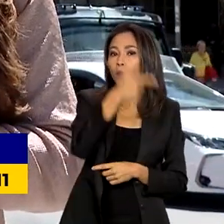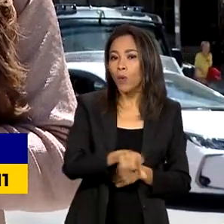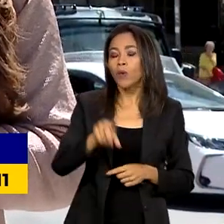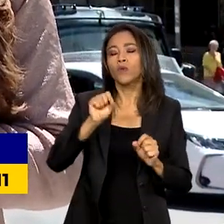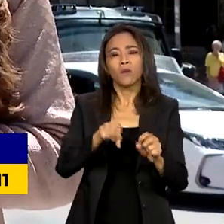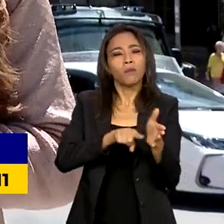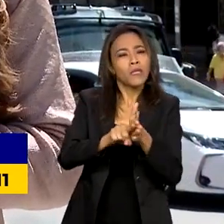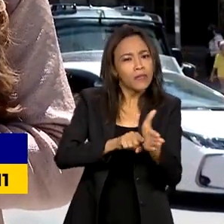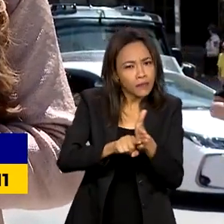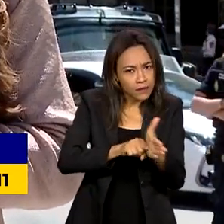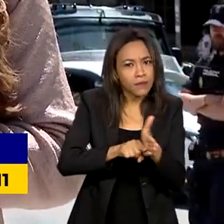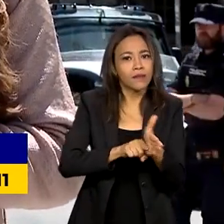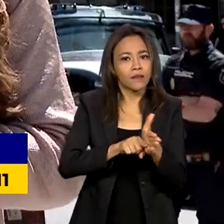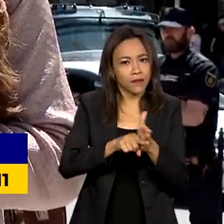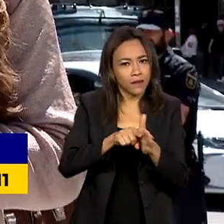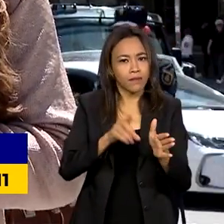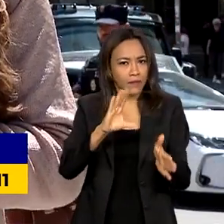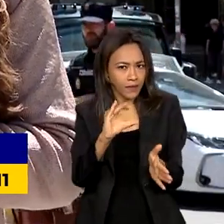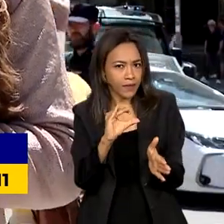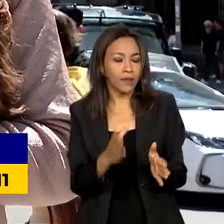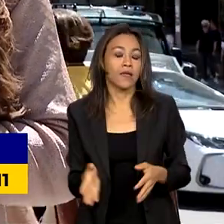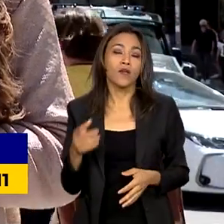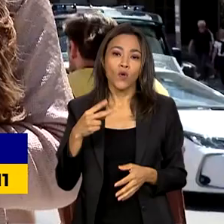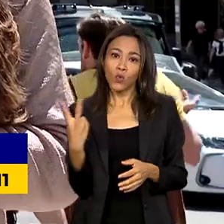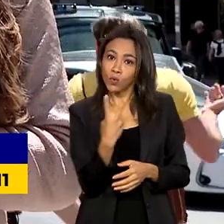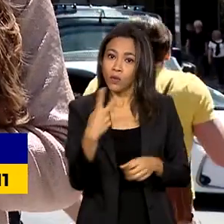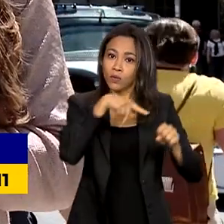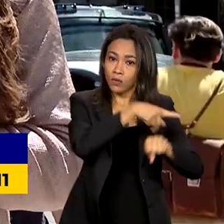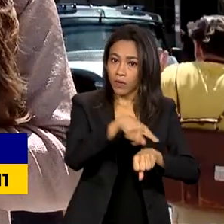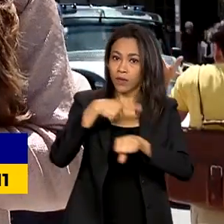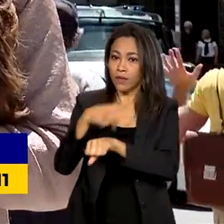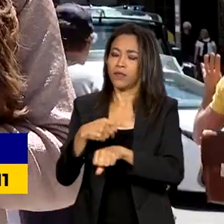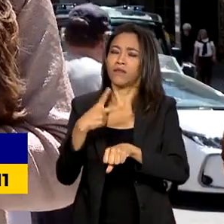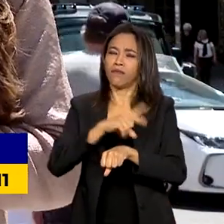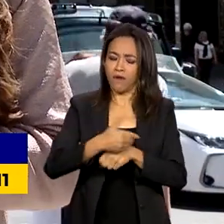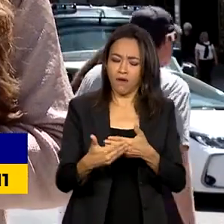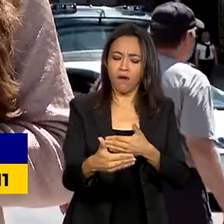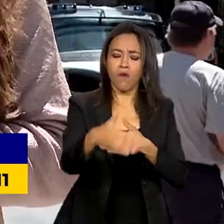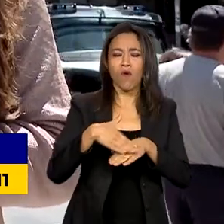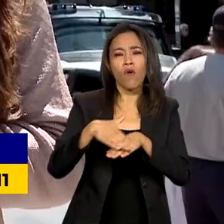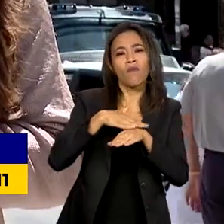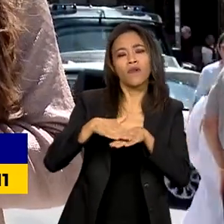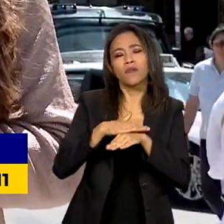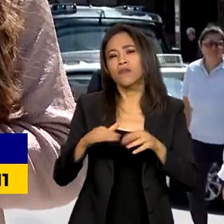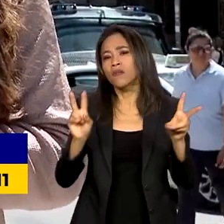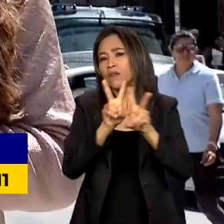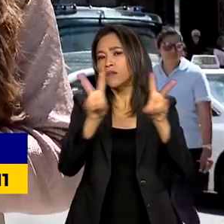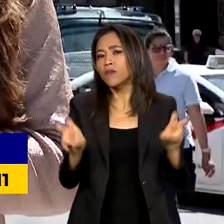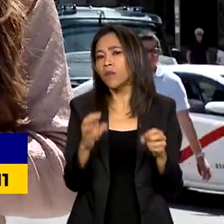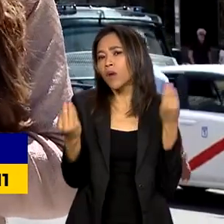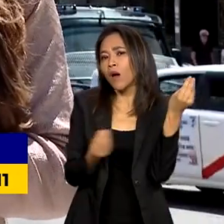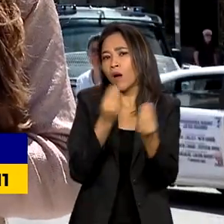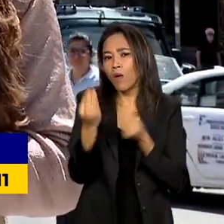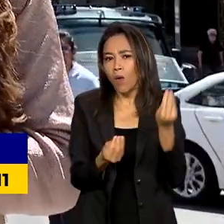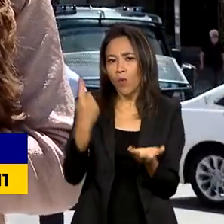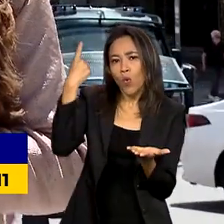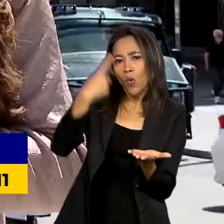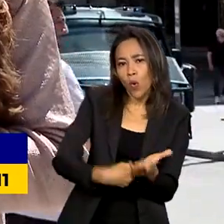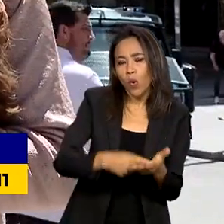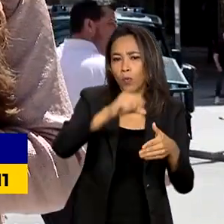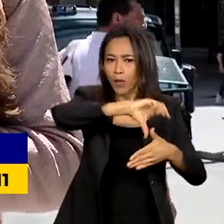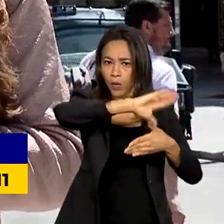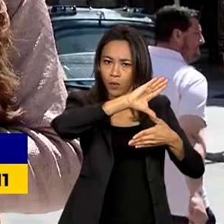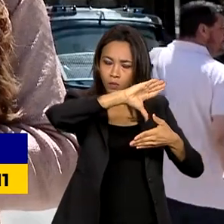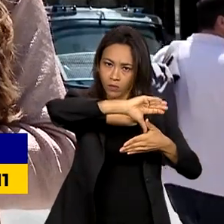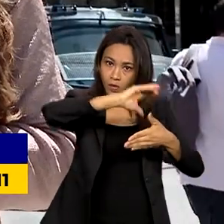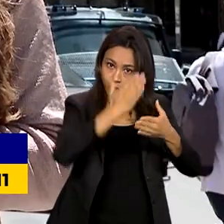Os dois países também devem conversar aí sobre a realização, sobre as expectativas para a realização do acordo Mercosul-União